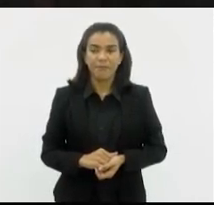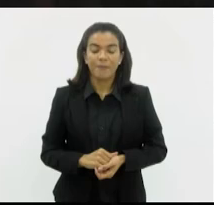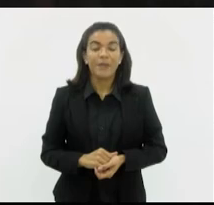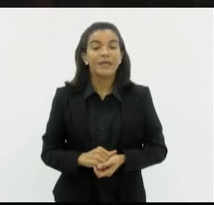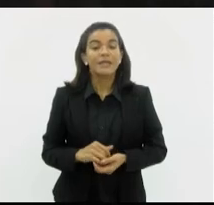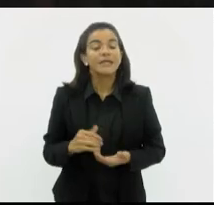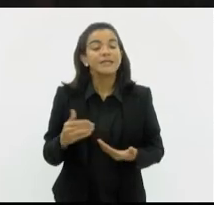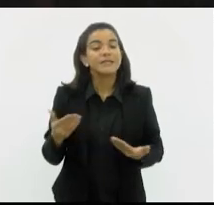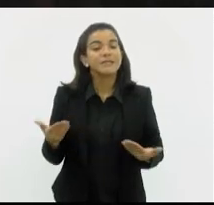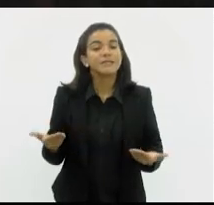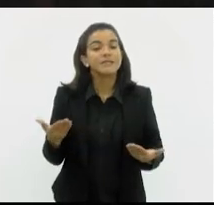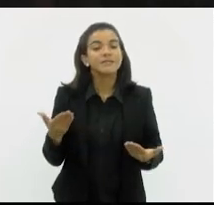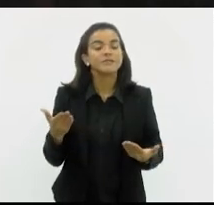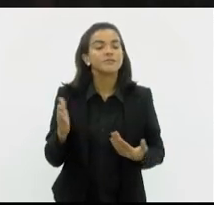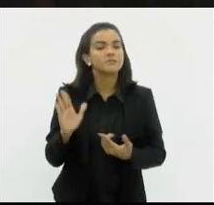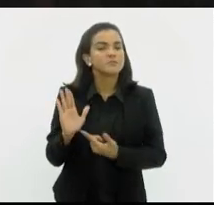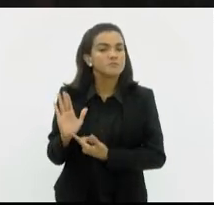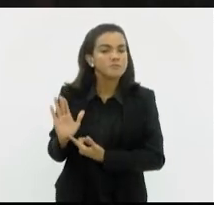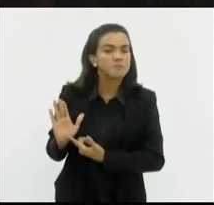mostra